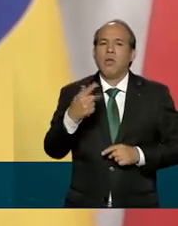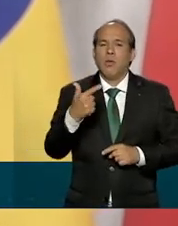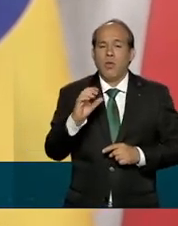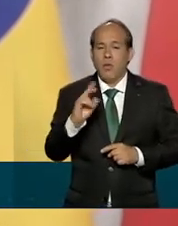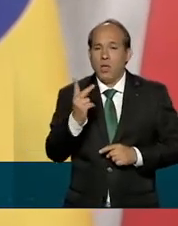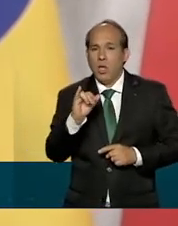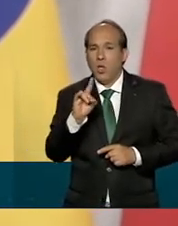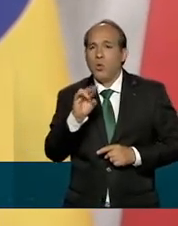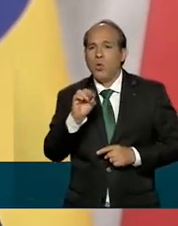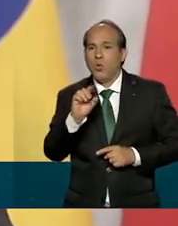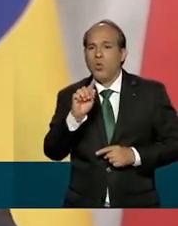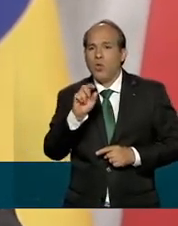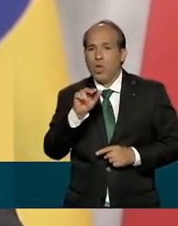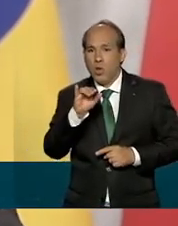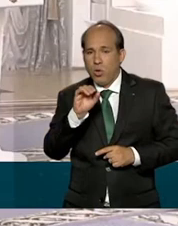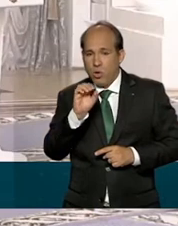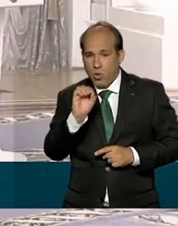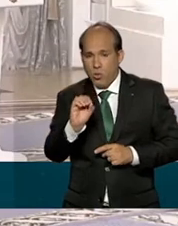Temos interesse